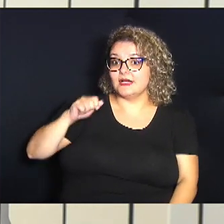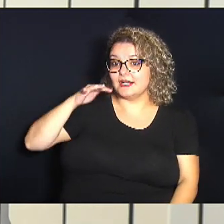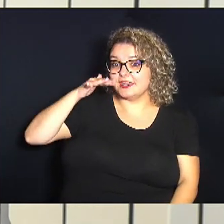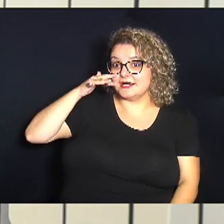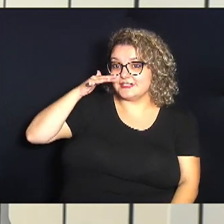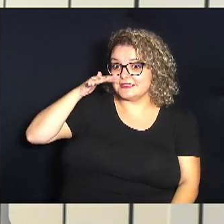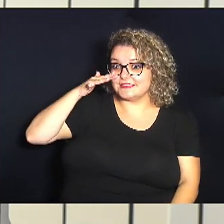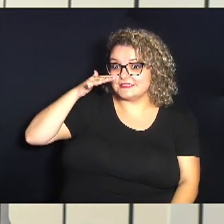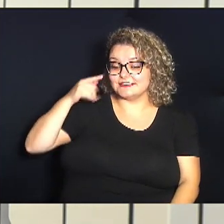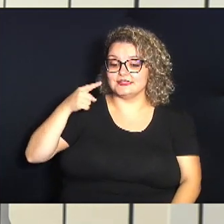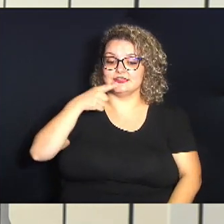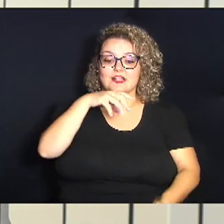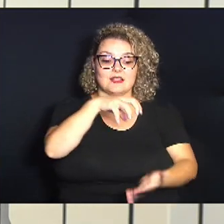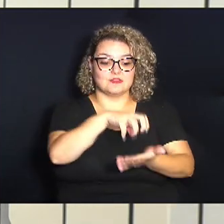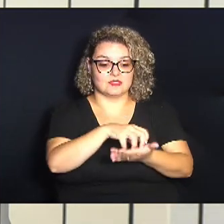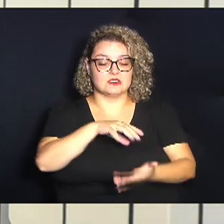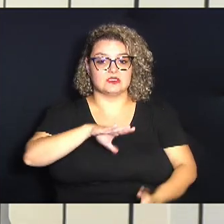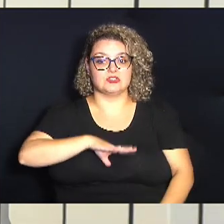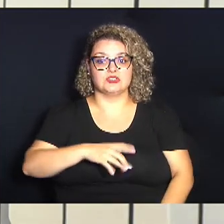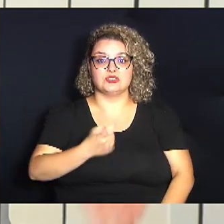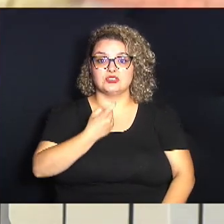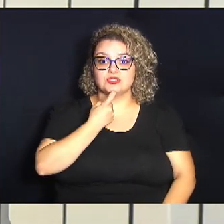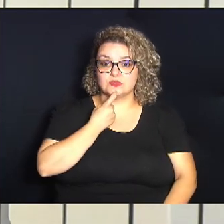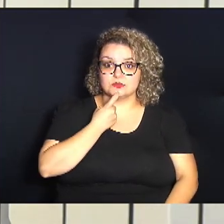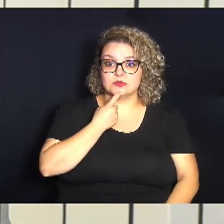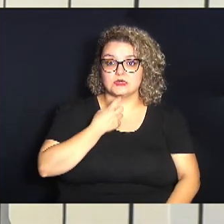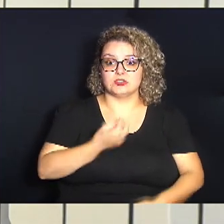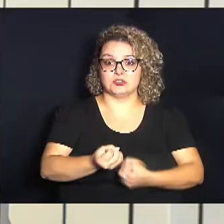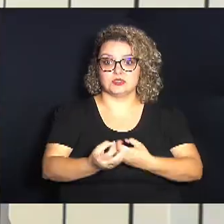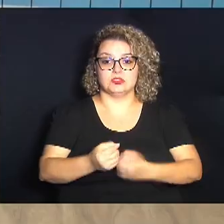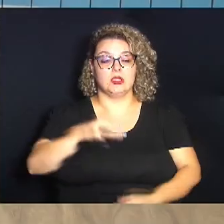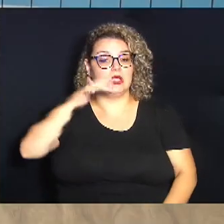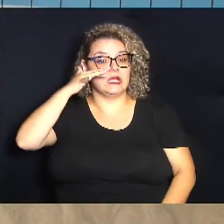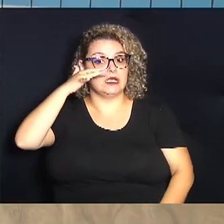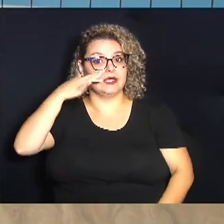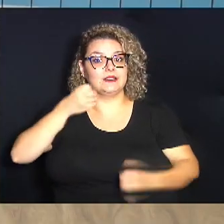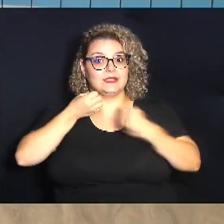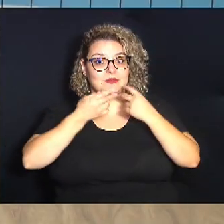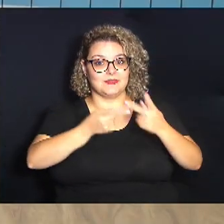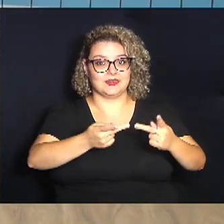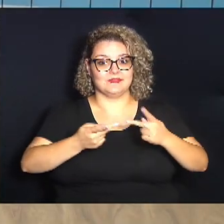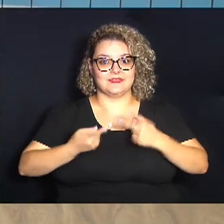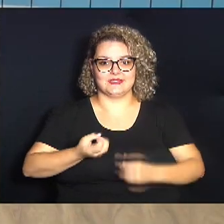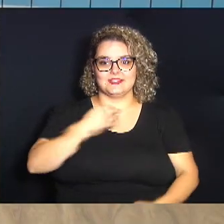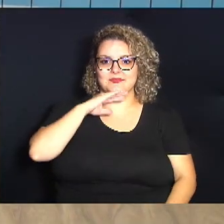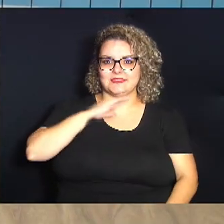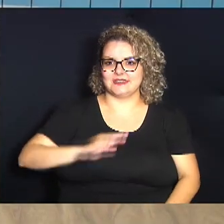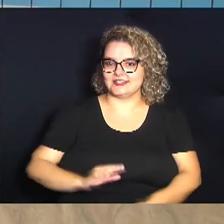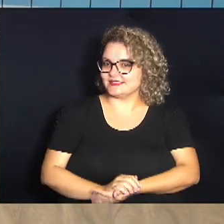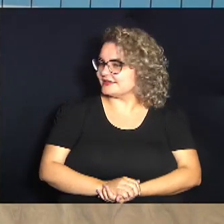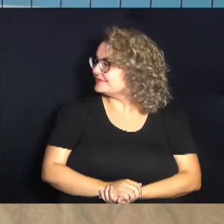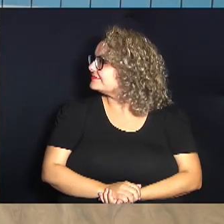lá no centro de Campinas com as informações. Ana, seja bem-vinda e boa tarde.